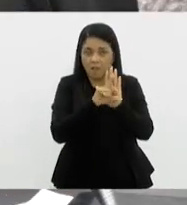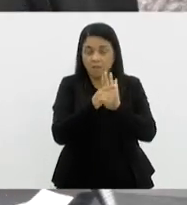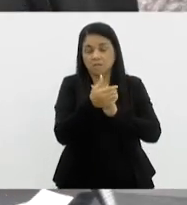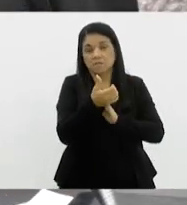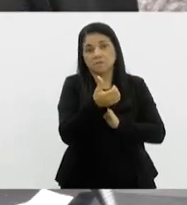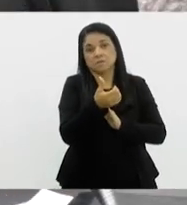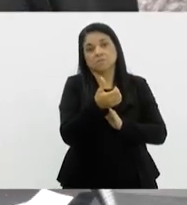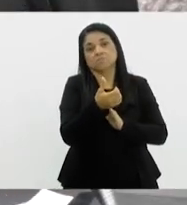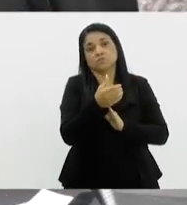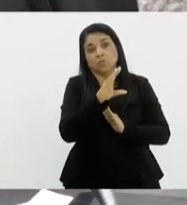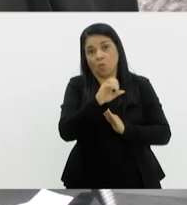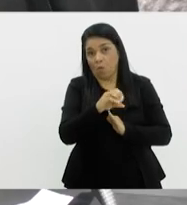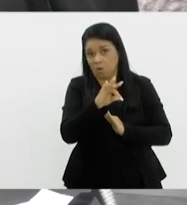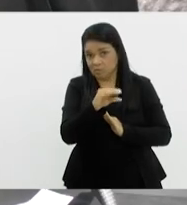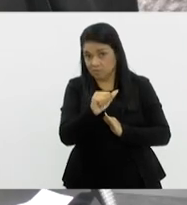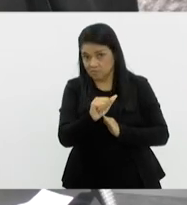concurso.